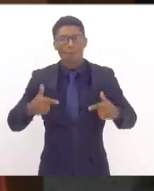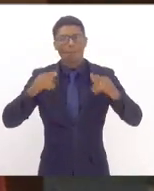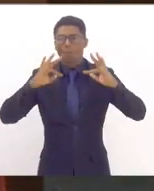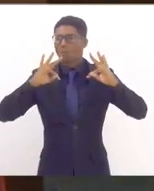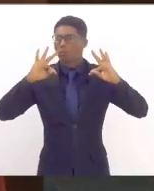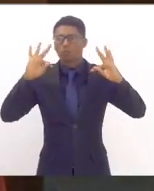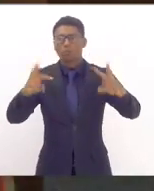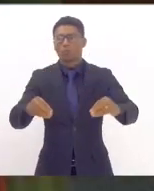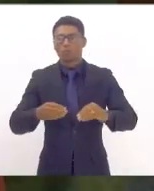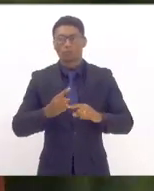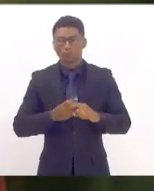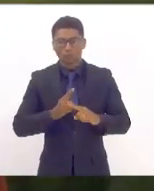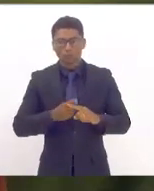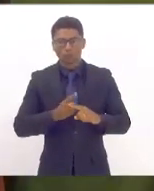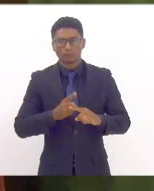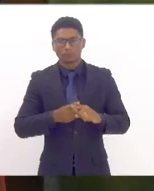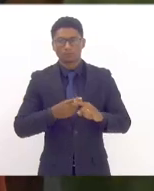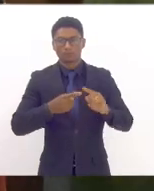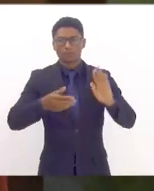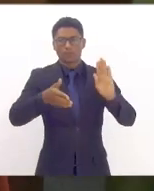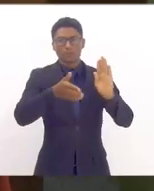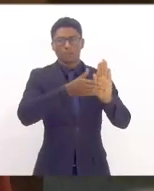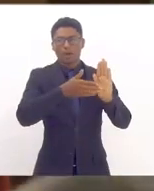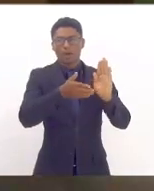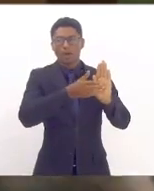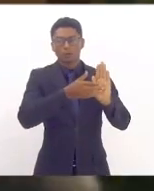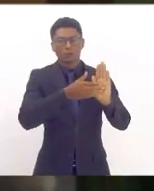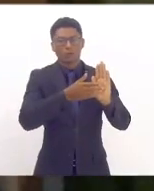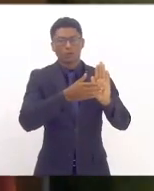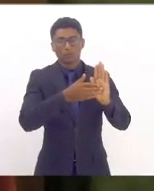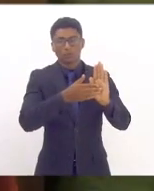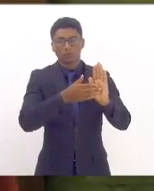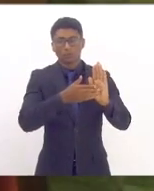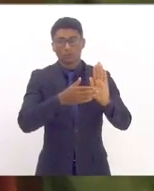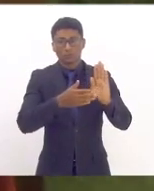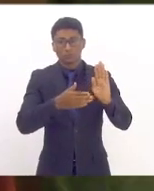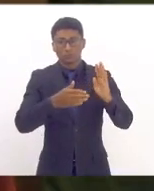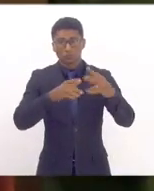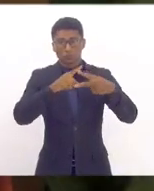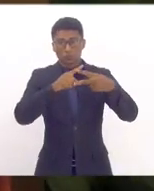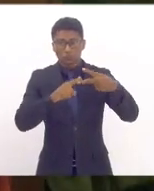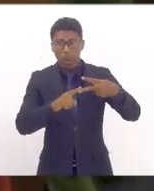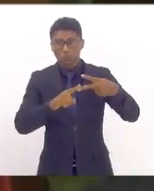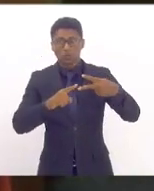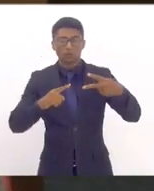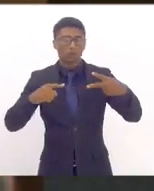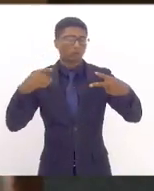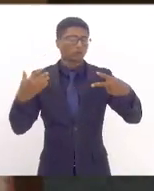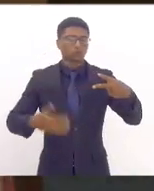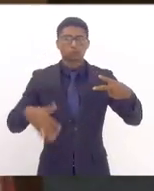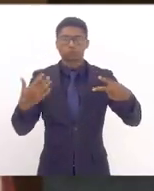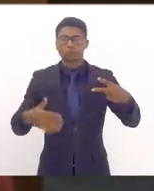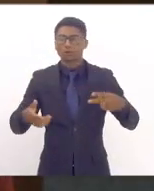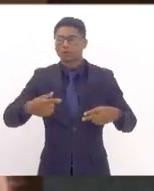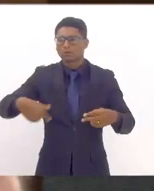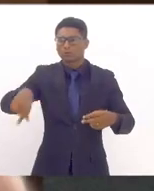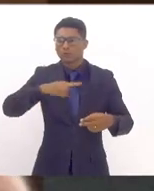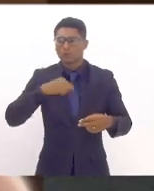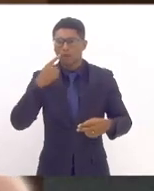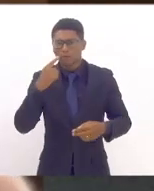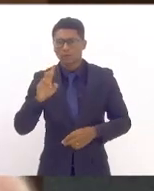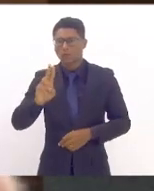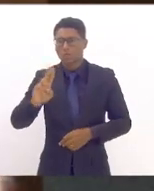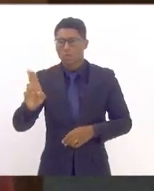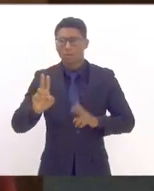não é possível com duas pautas tão complexas a gente ainda tem a que tá examinando nome